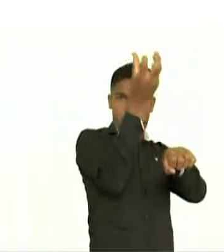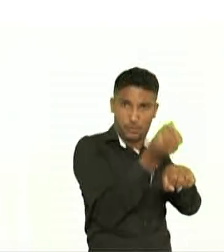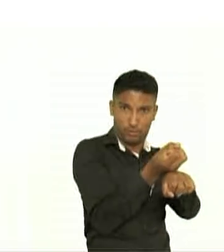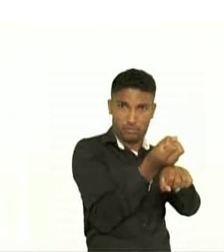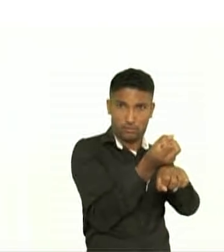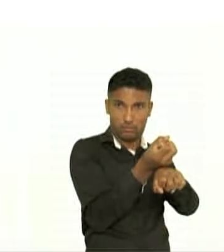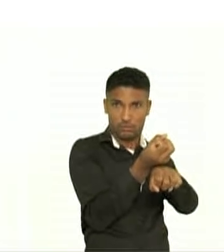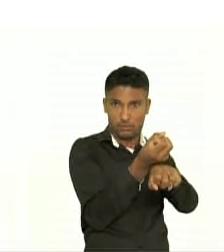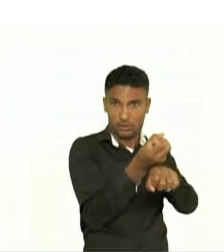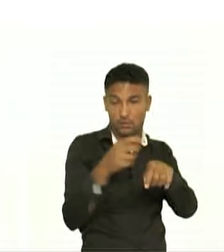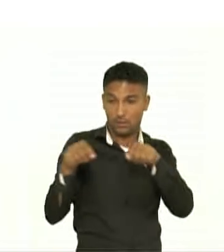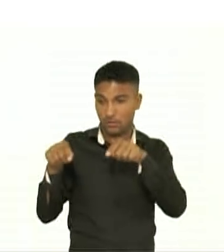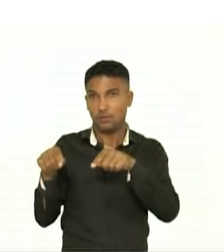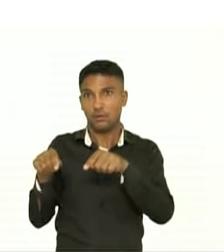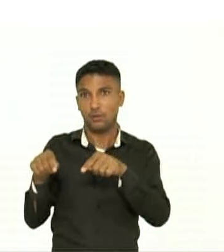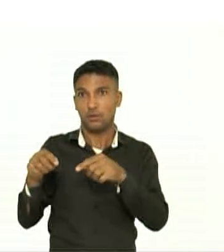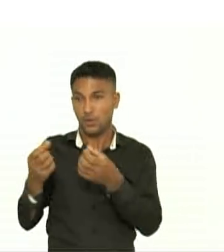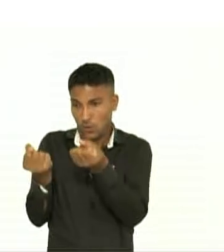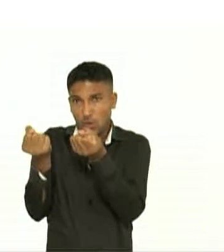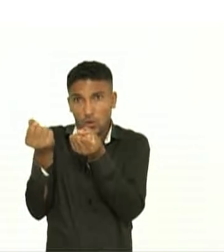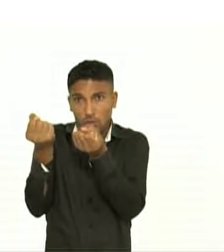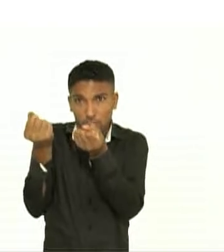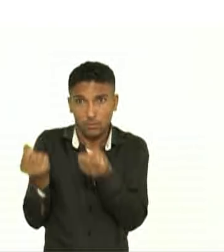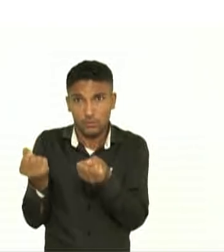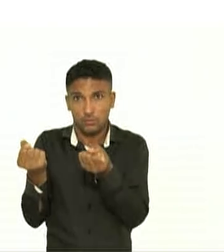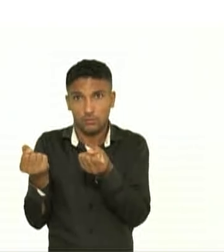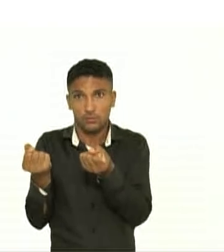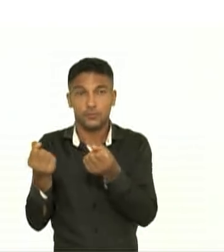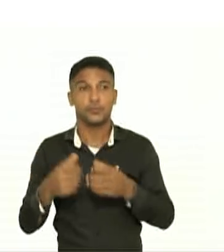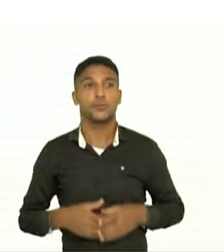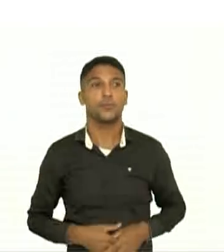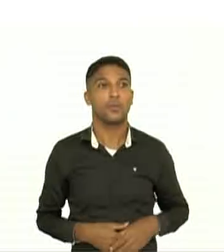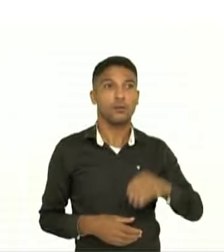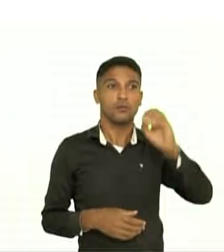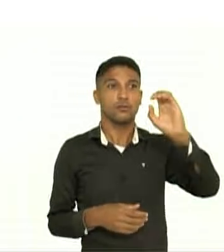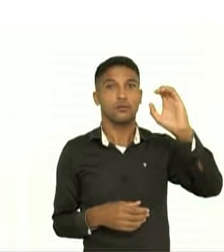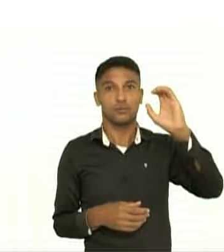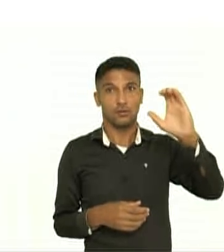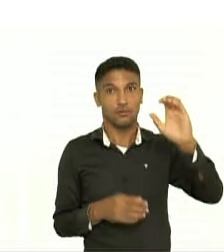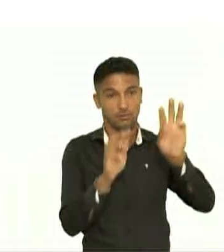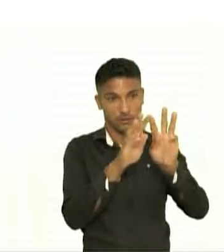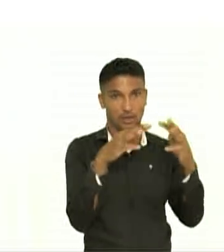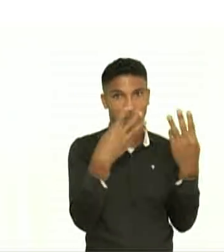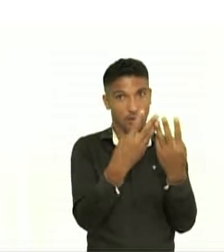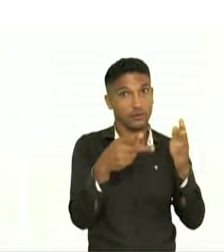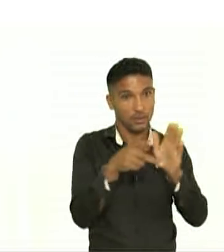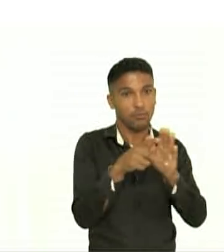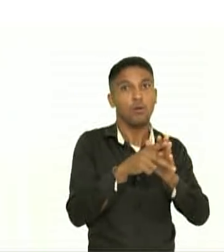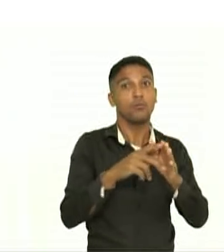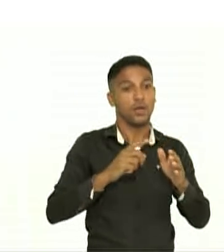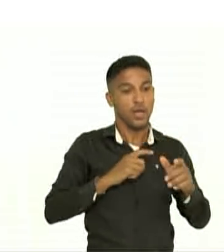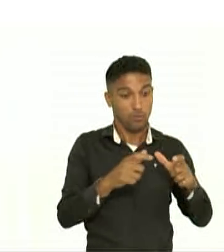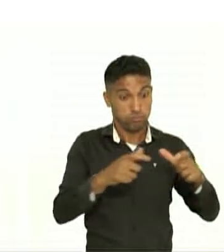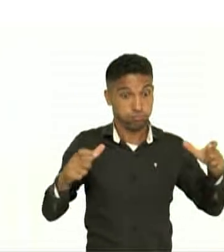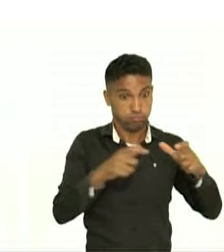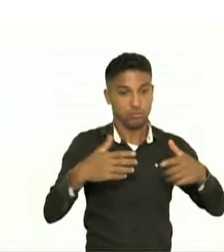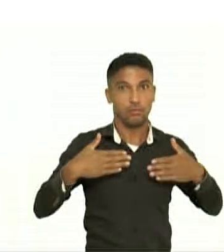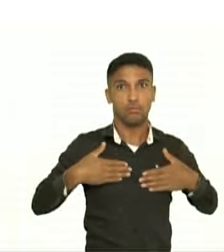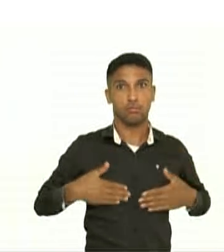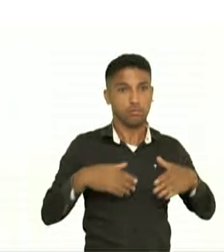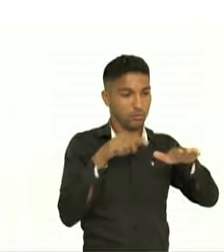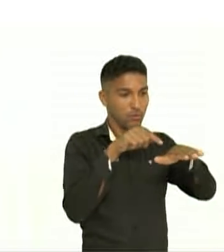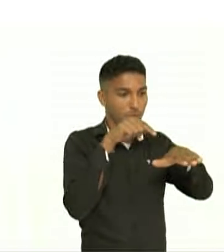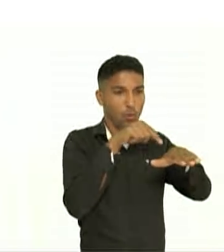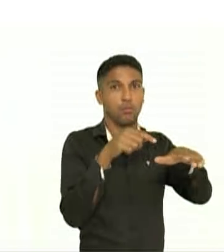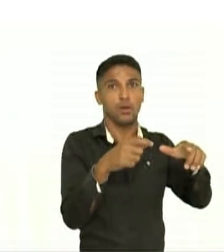C. A massa é a quantidade de matéria de um corpo, por isso é uma grandeza vetorial. O peso é a força com a